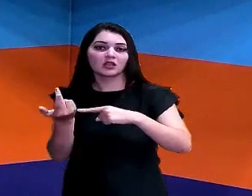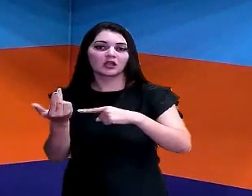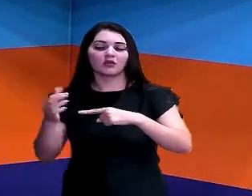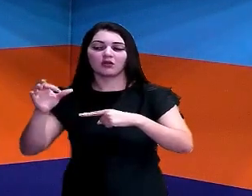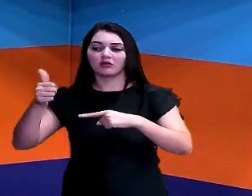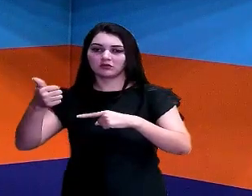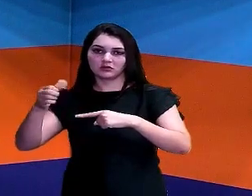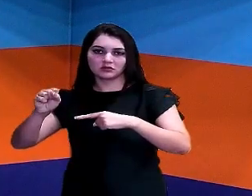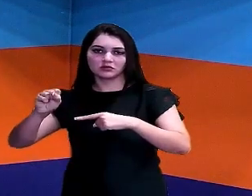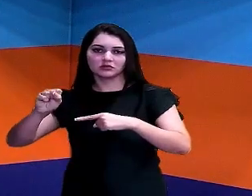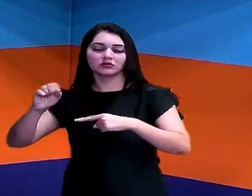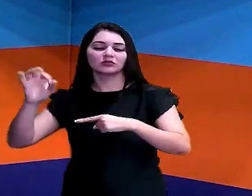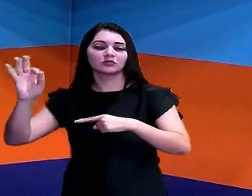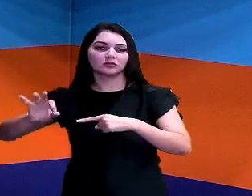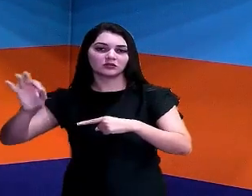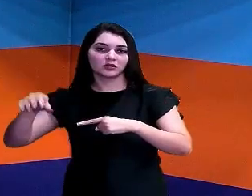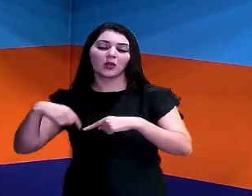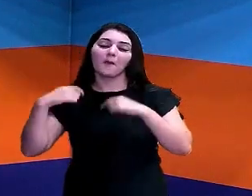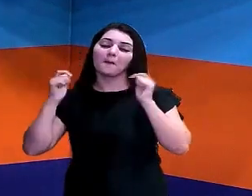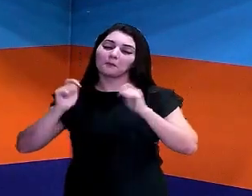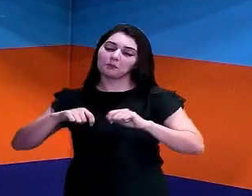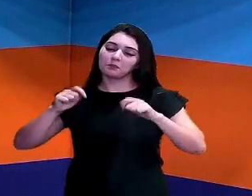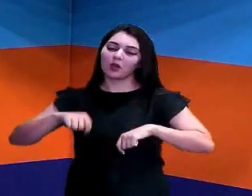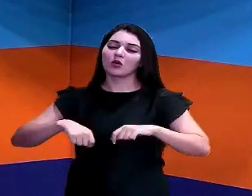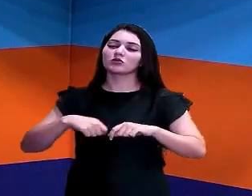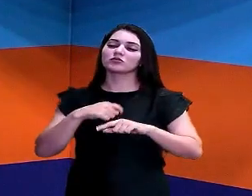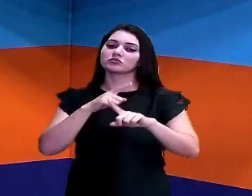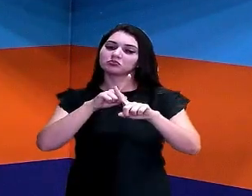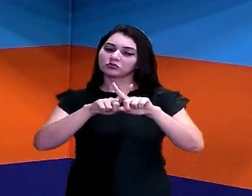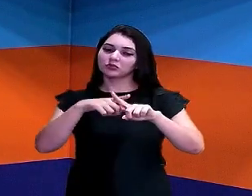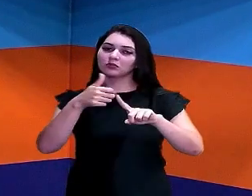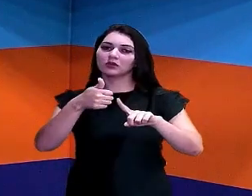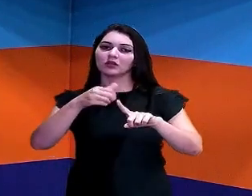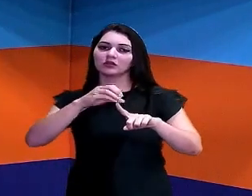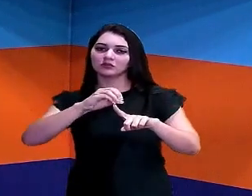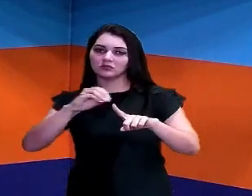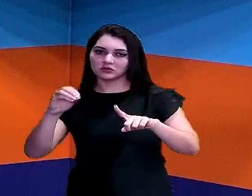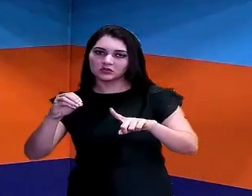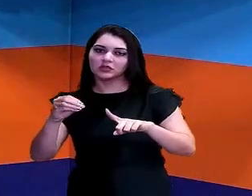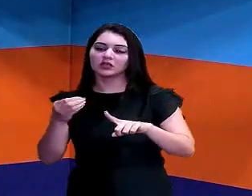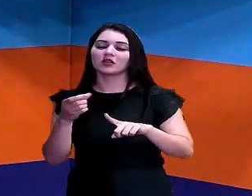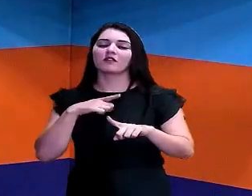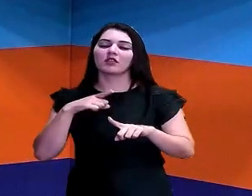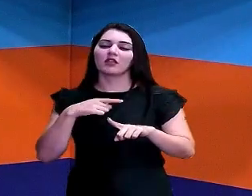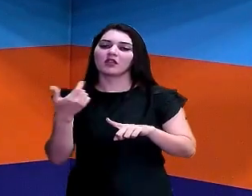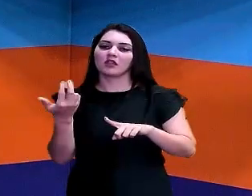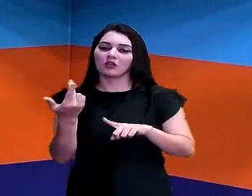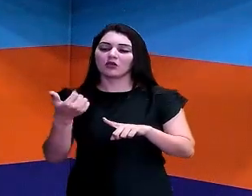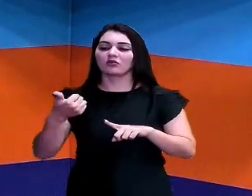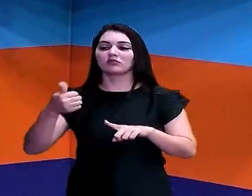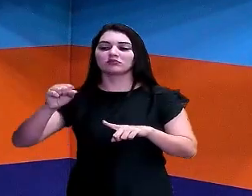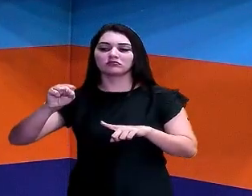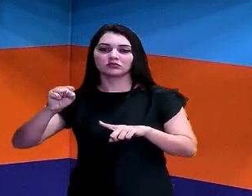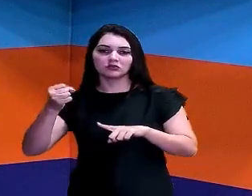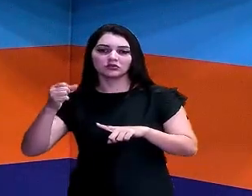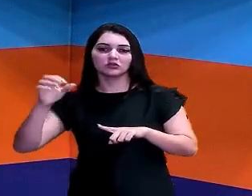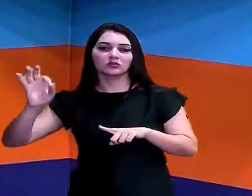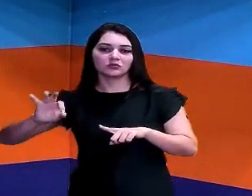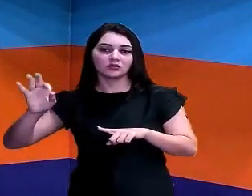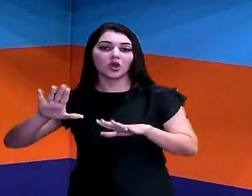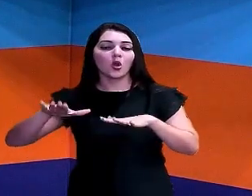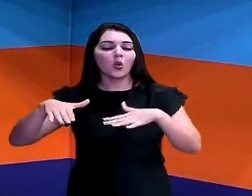eu posso ou multiplicar aqui por 100, que ao multiplicar 0,18 por 100, eu vou ter 18%, ou fazer